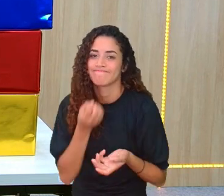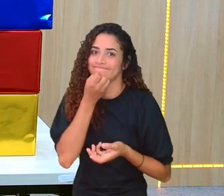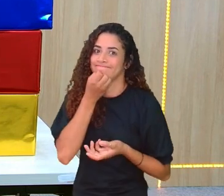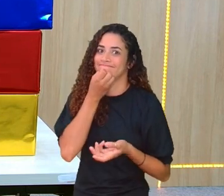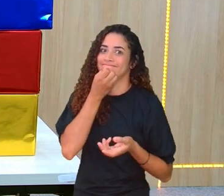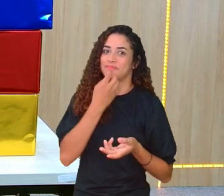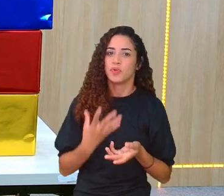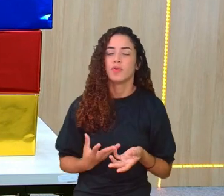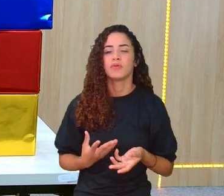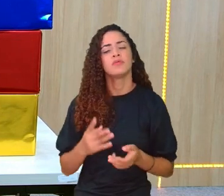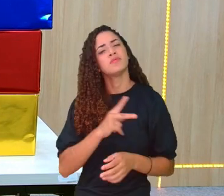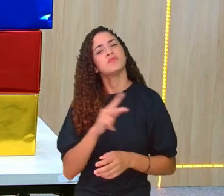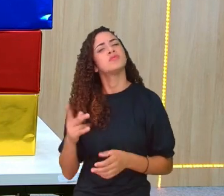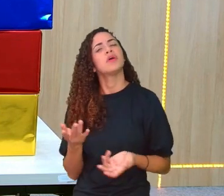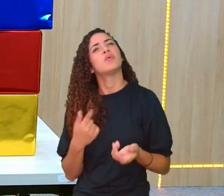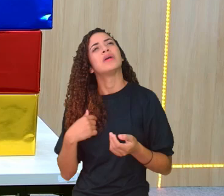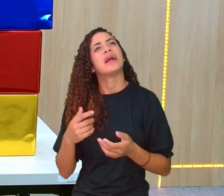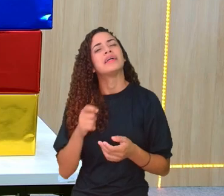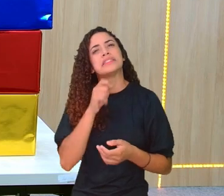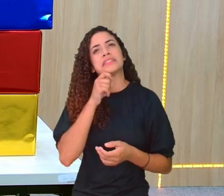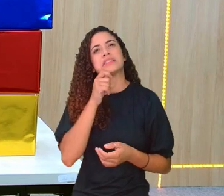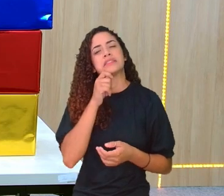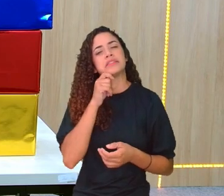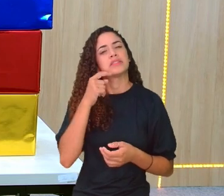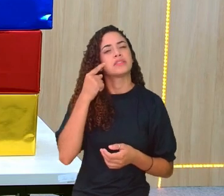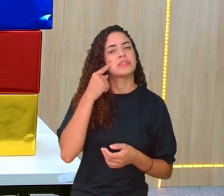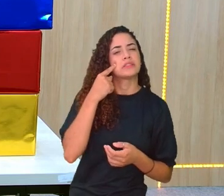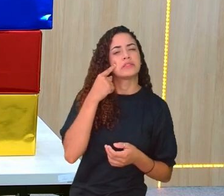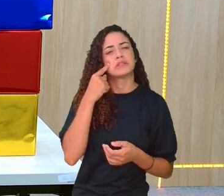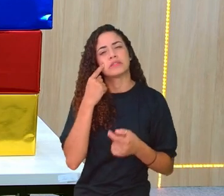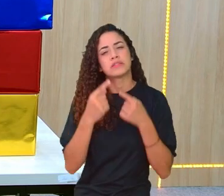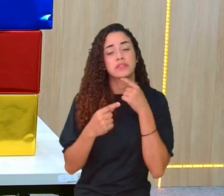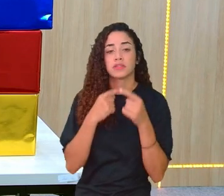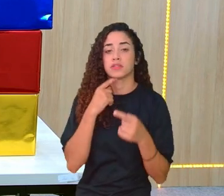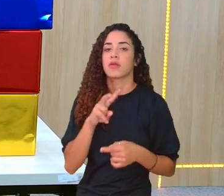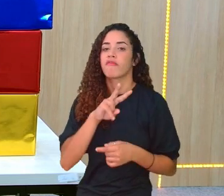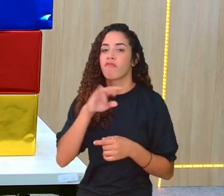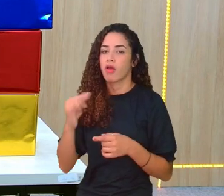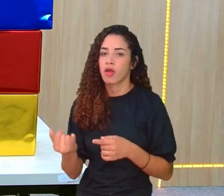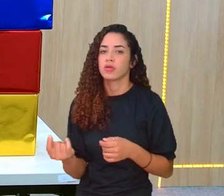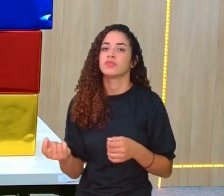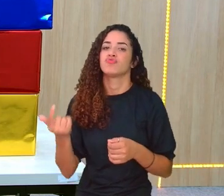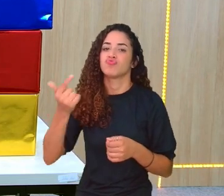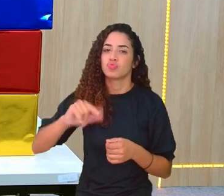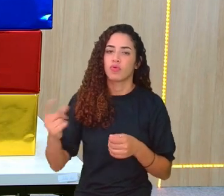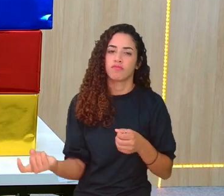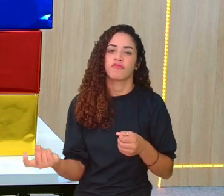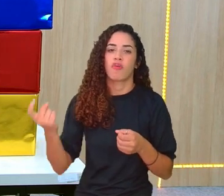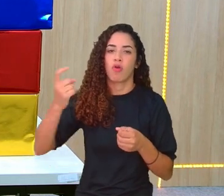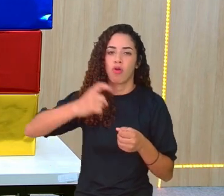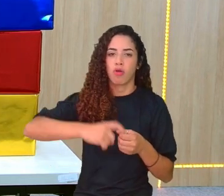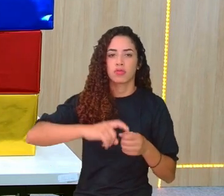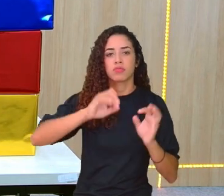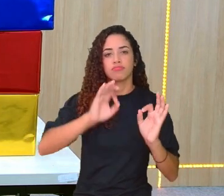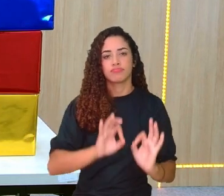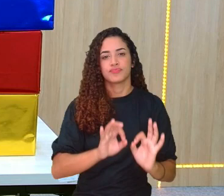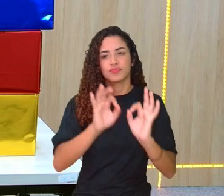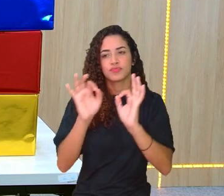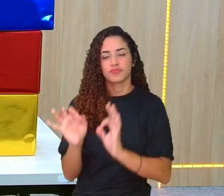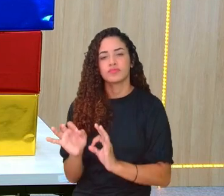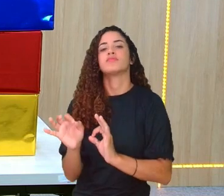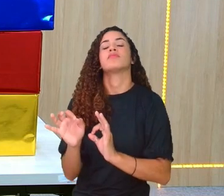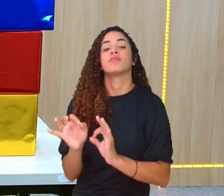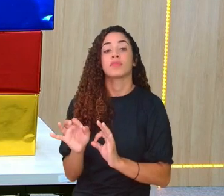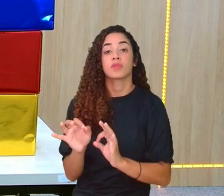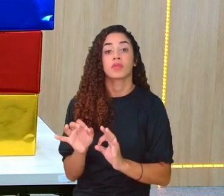Professora, ainda estou na dúvida. Vai lá e revê o assunto. Lembrando que traz o